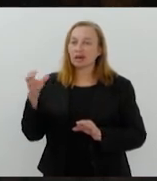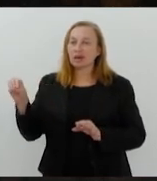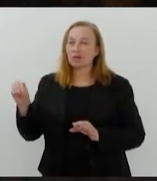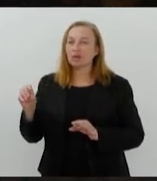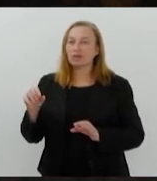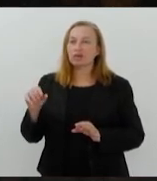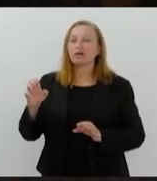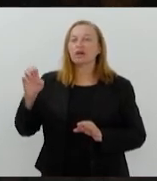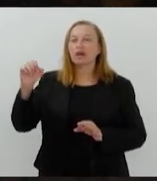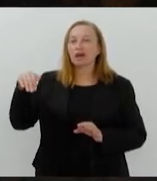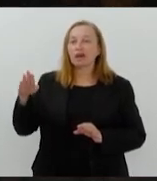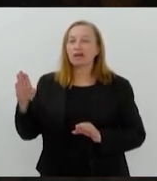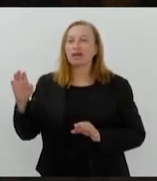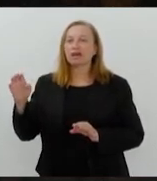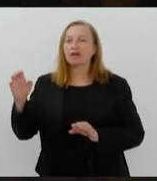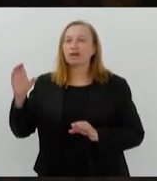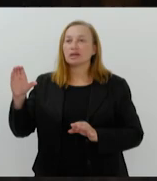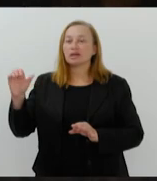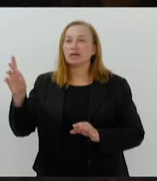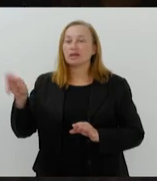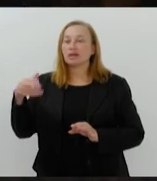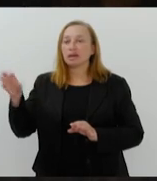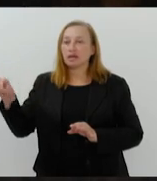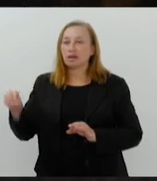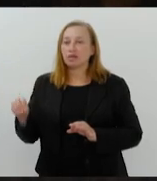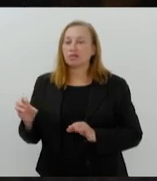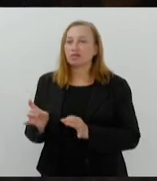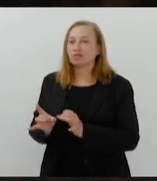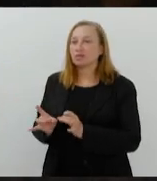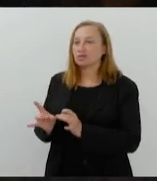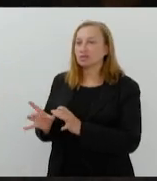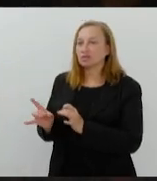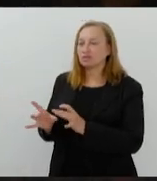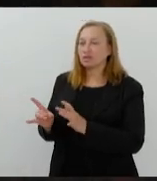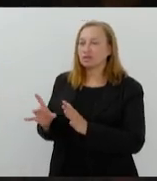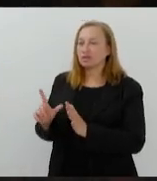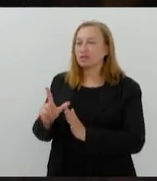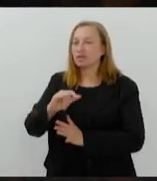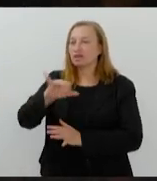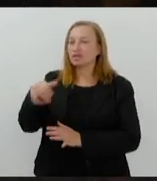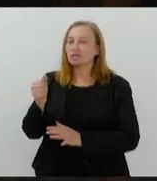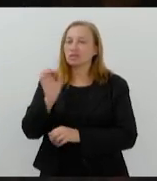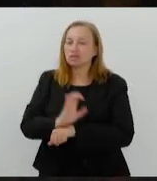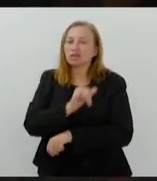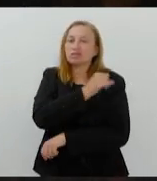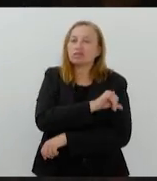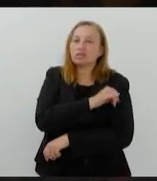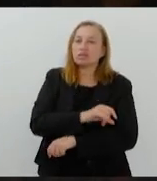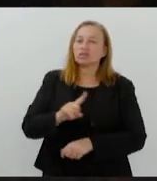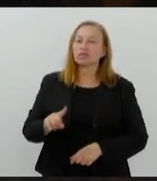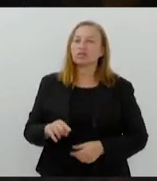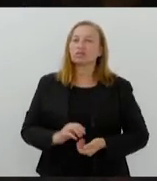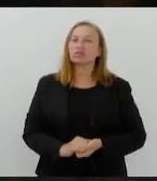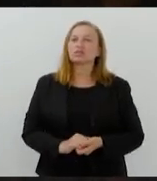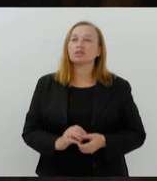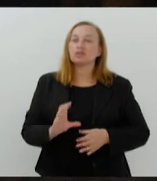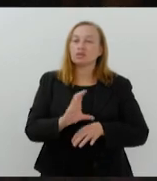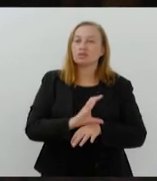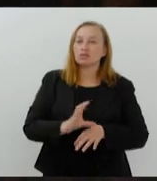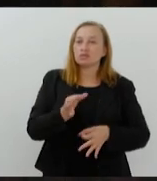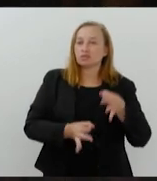políticas de incentivo ao comércio varejista no Estado do Rio de Janeiro e da outras providências. Pareceres das comissões de Constituição e